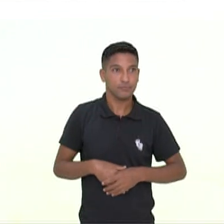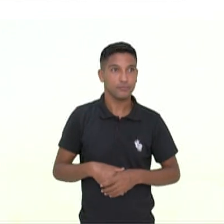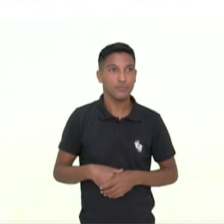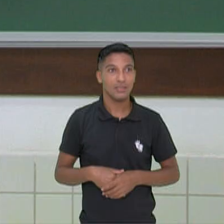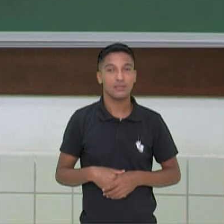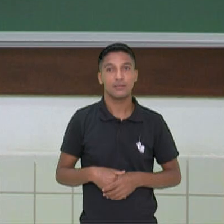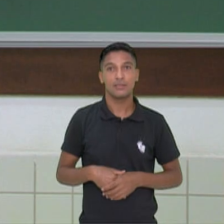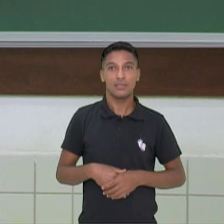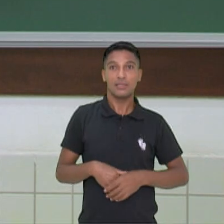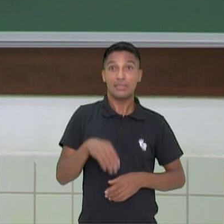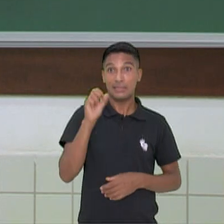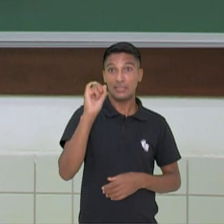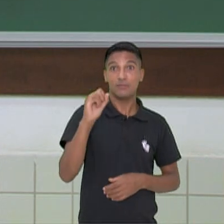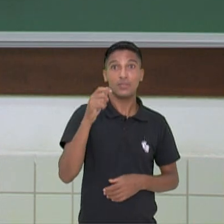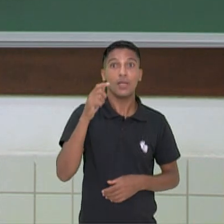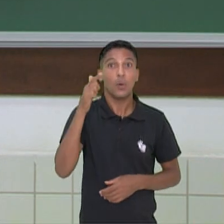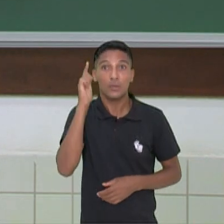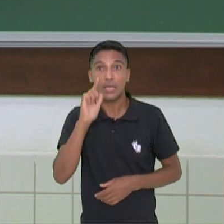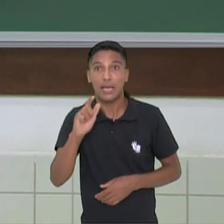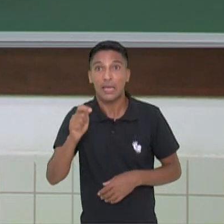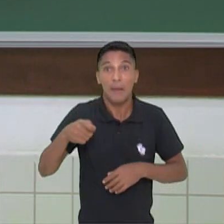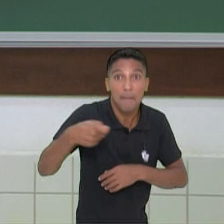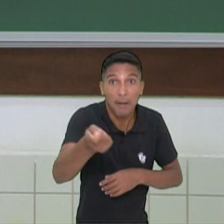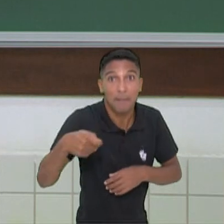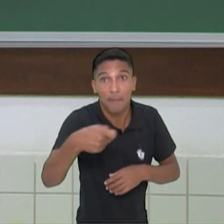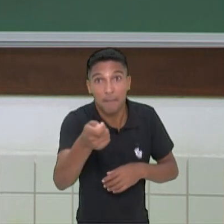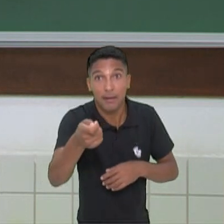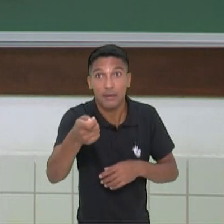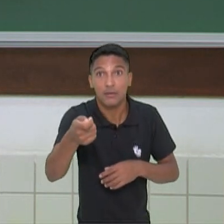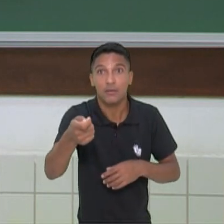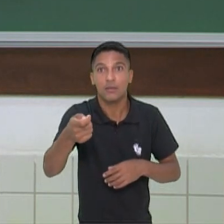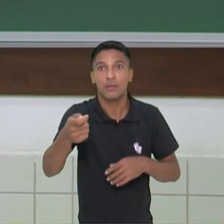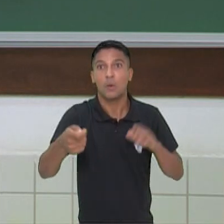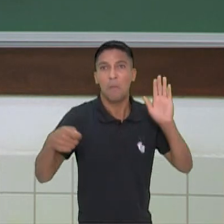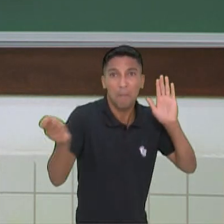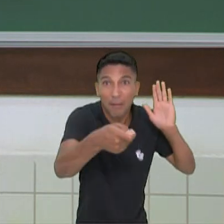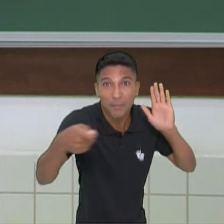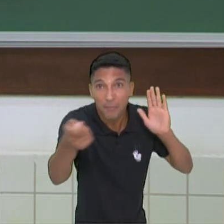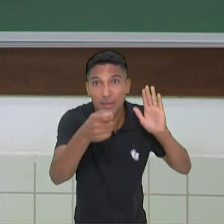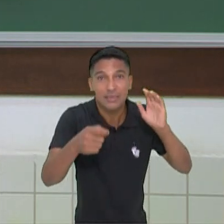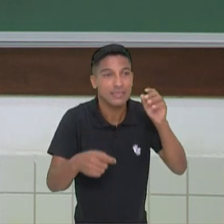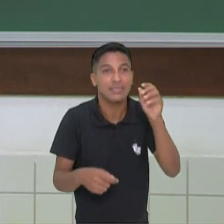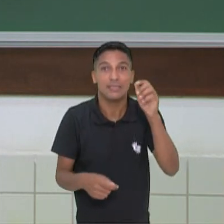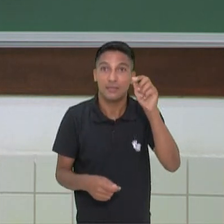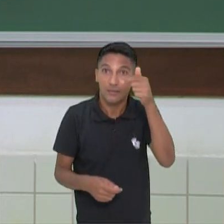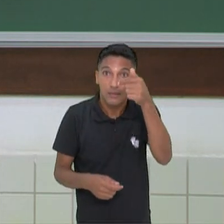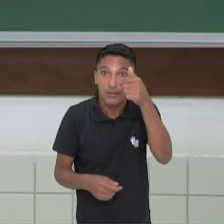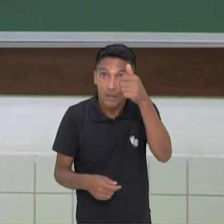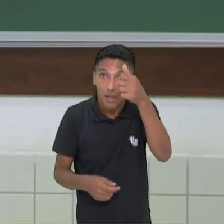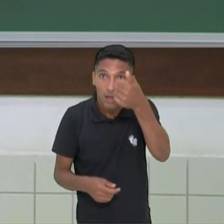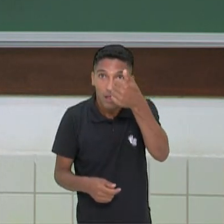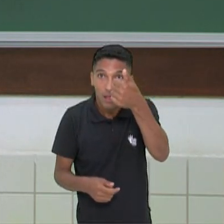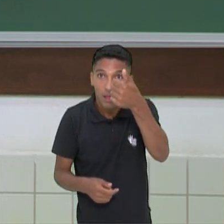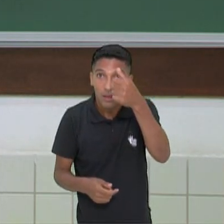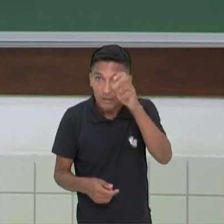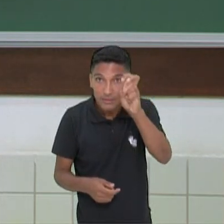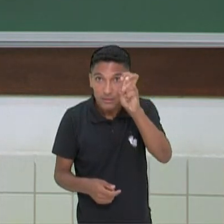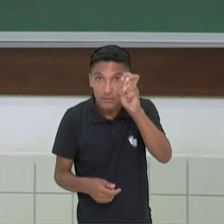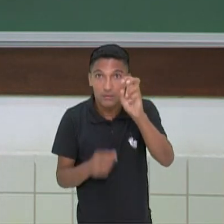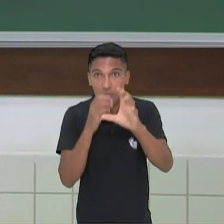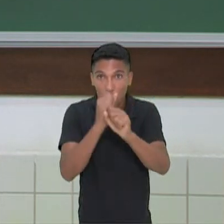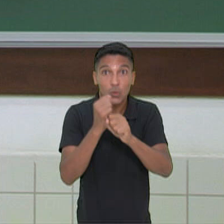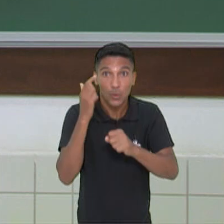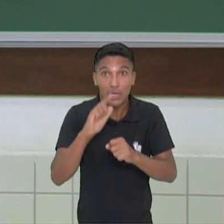três minutos chegar a 15 pontos primeiro eu venci o meu tu é tá então se eu consigo marcar 15 pontos